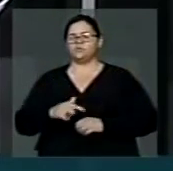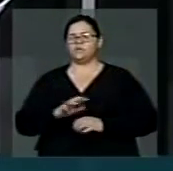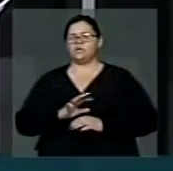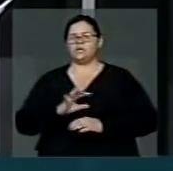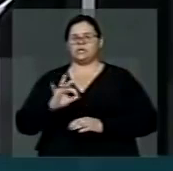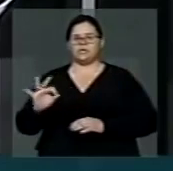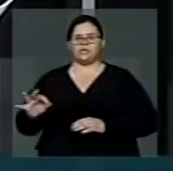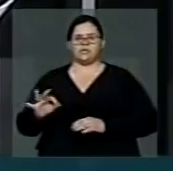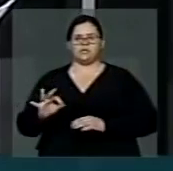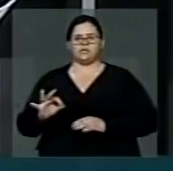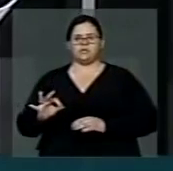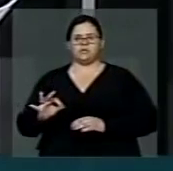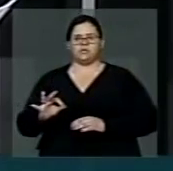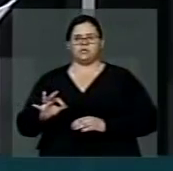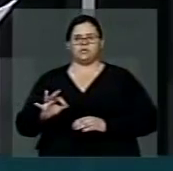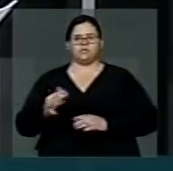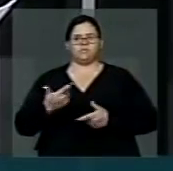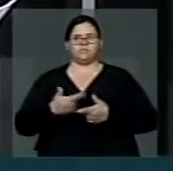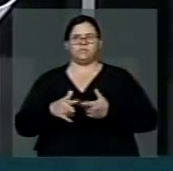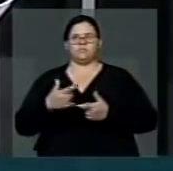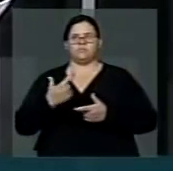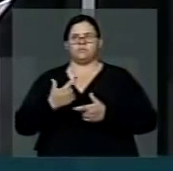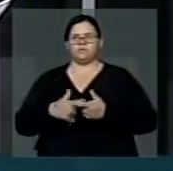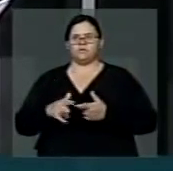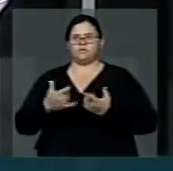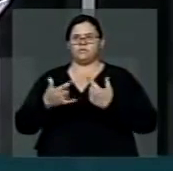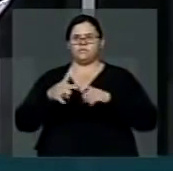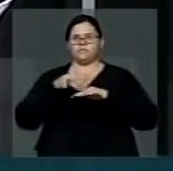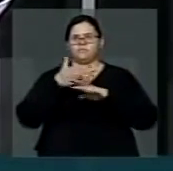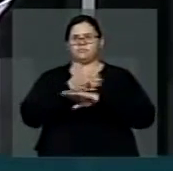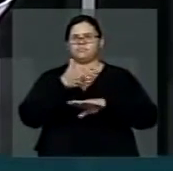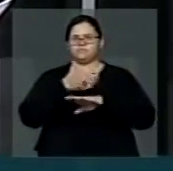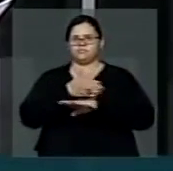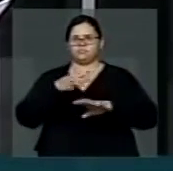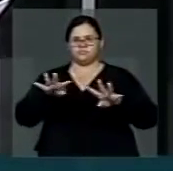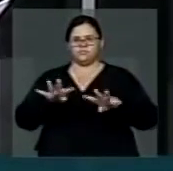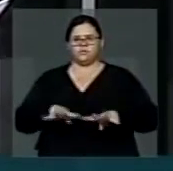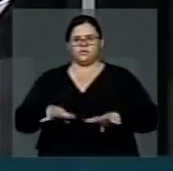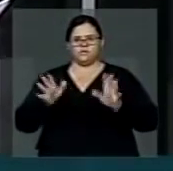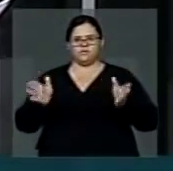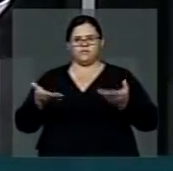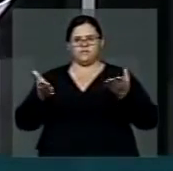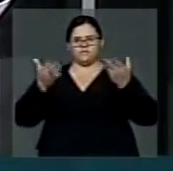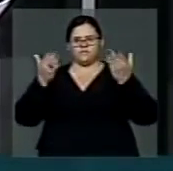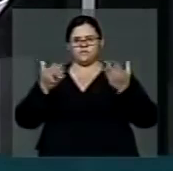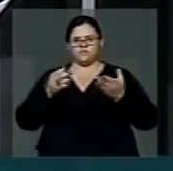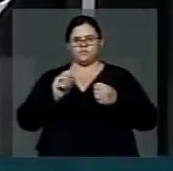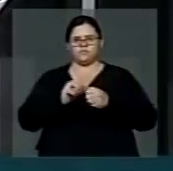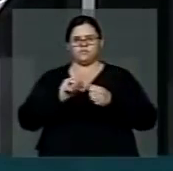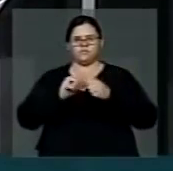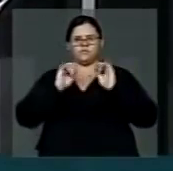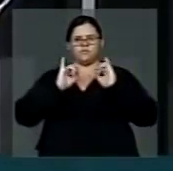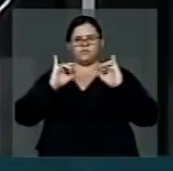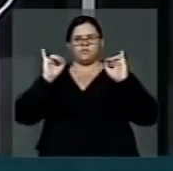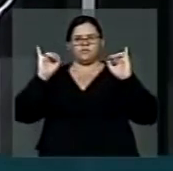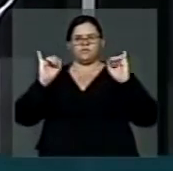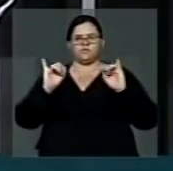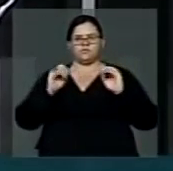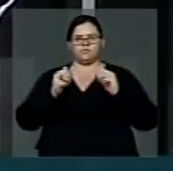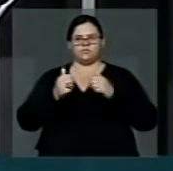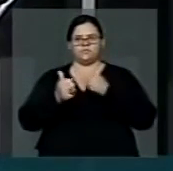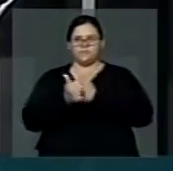um punhado de turbulentos invasores de plenários se promovem como a expressão retumbante de pressão